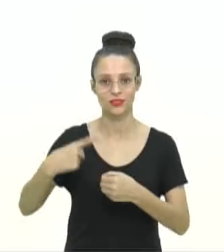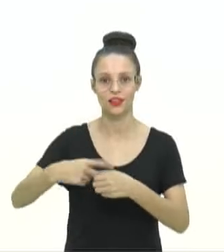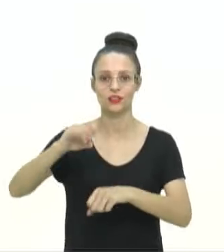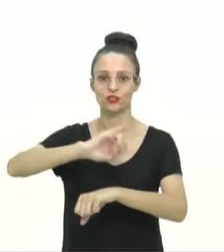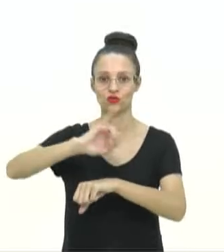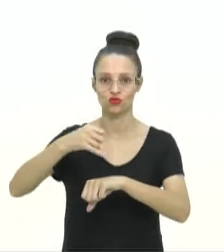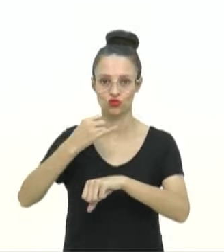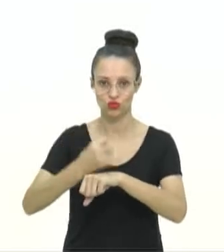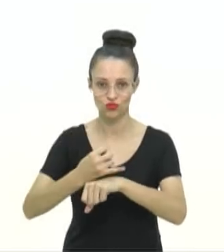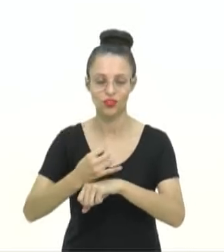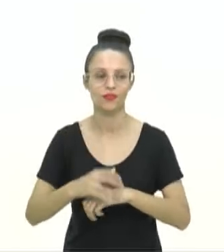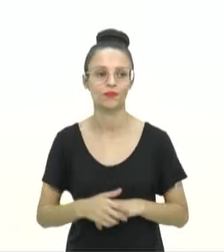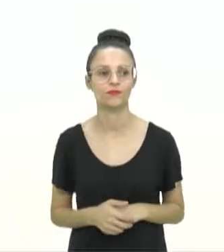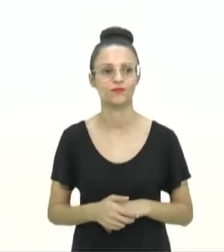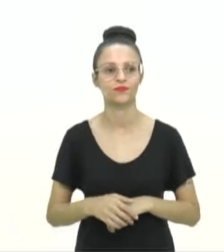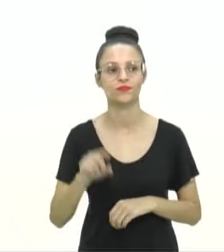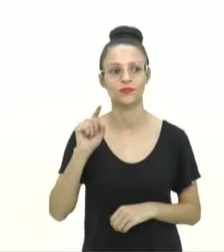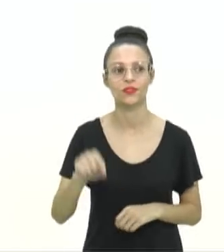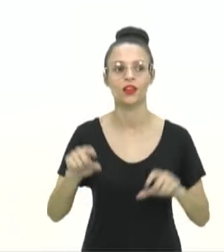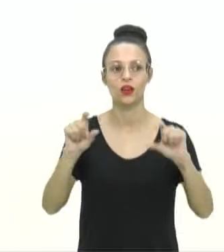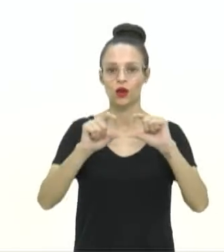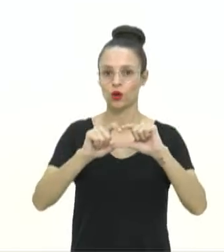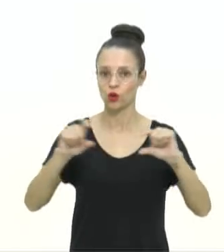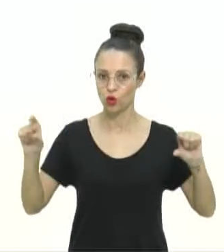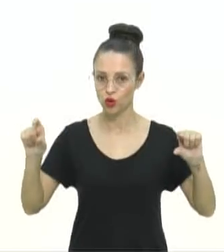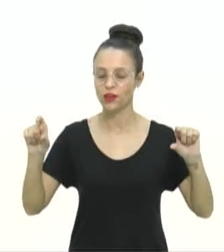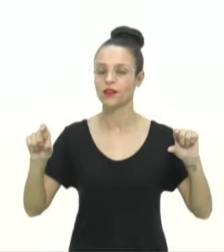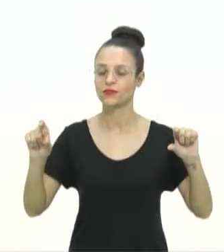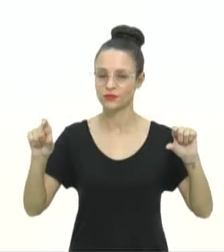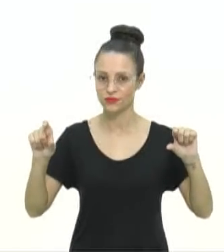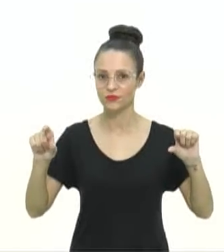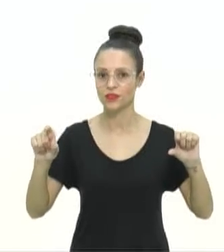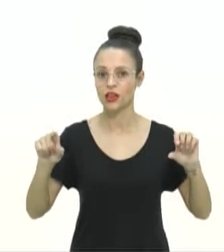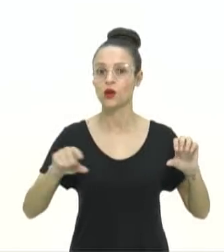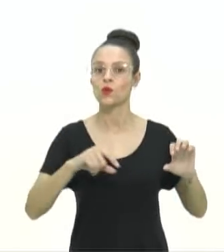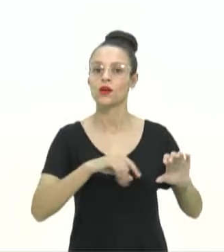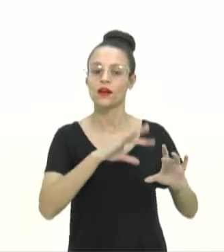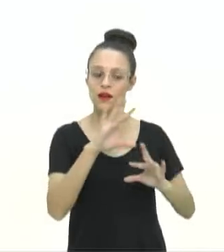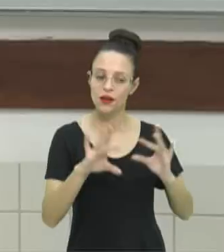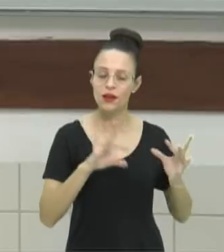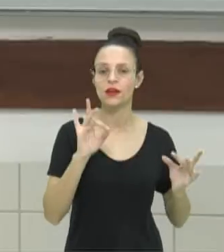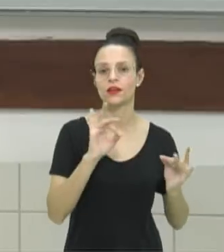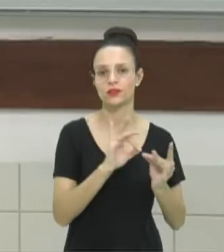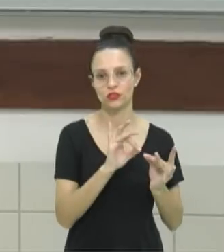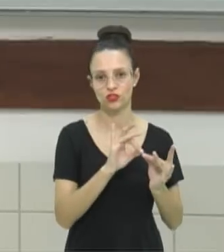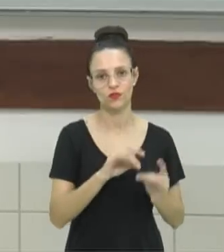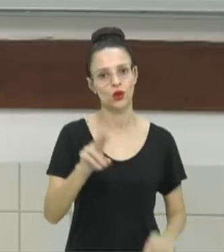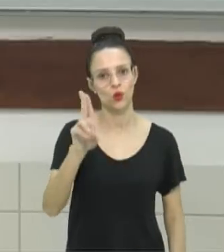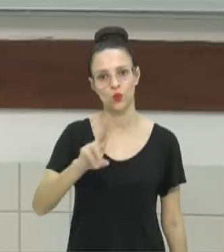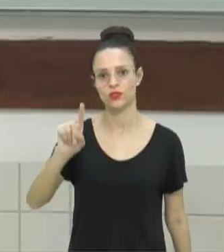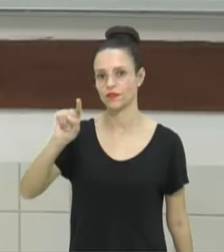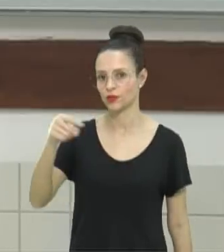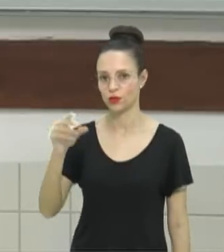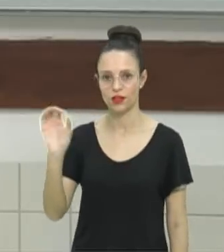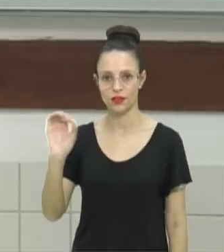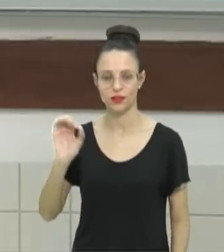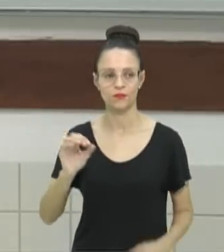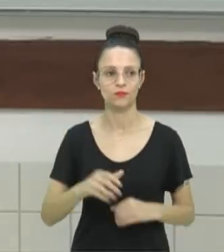Joinville. Temos aí, então, uma oração restritiva. No caso da oração restritiva, não se usa vírgula, tá?